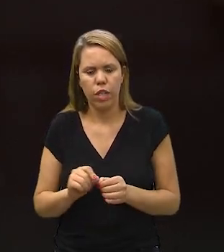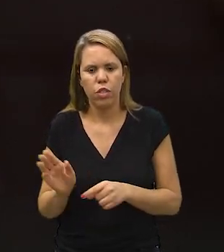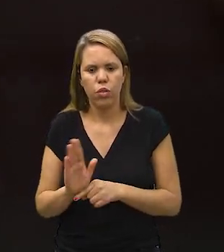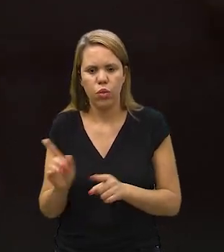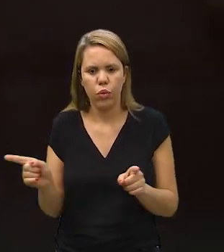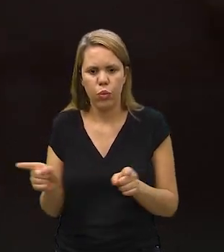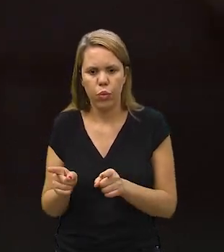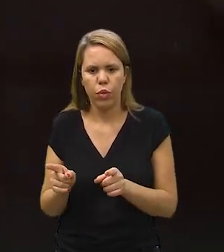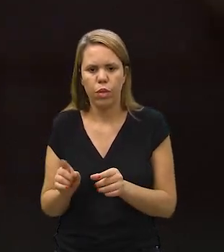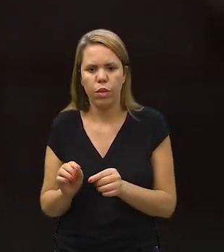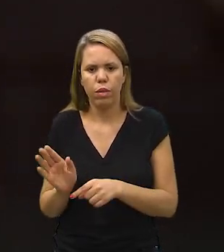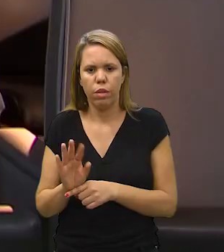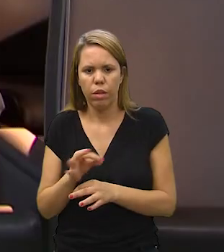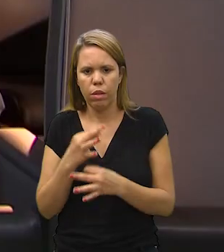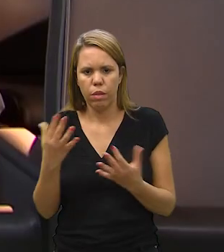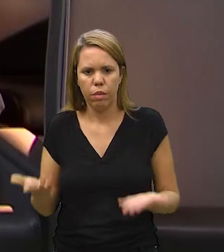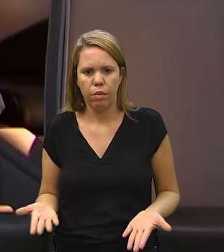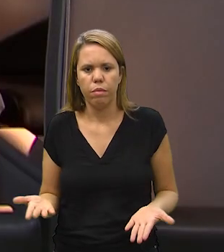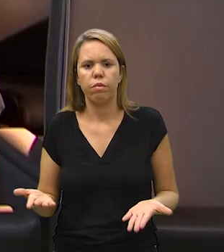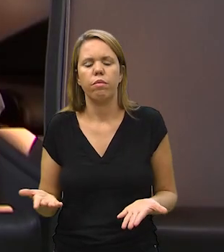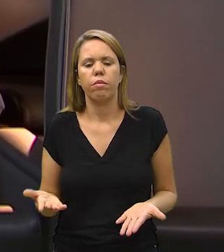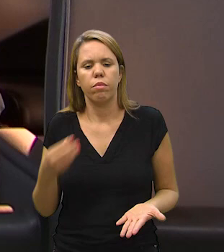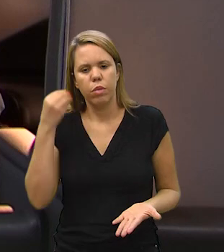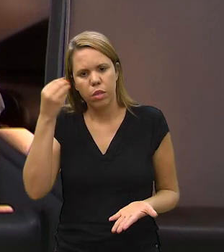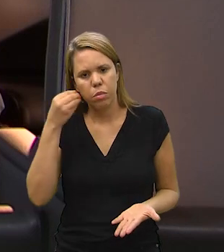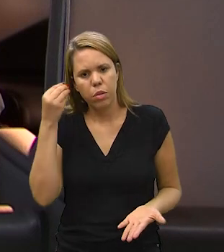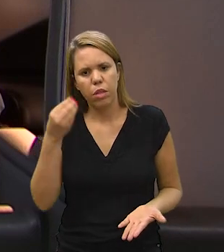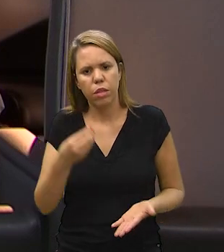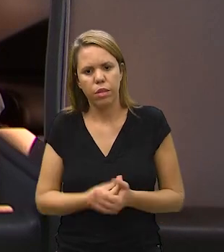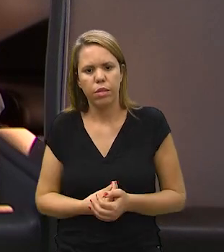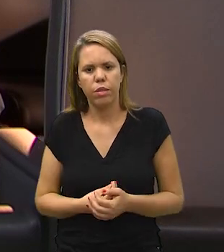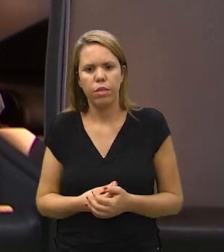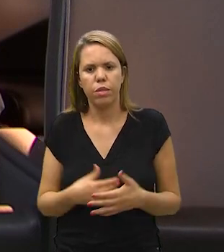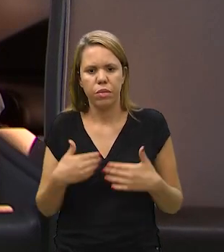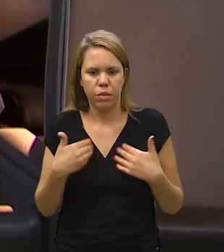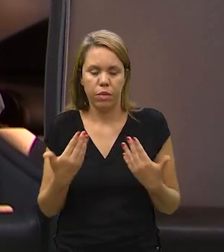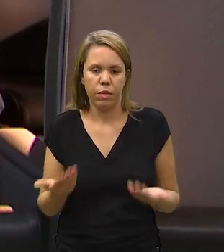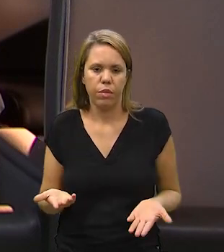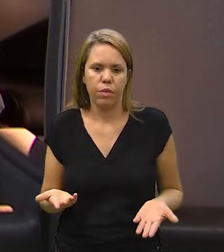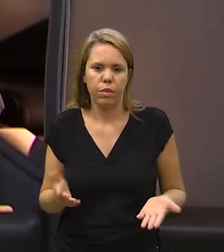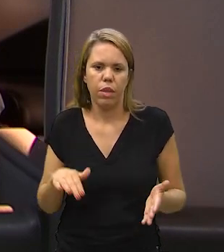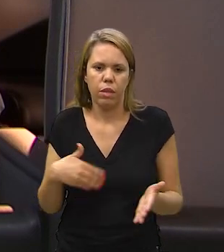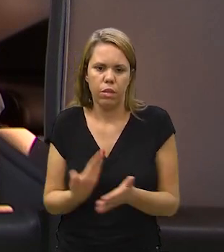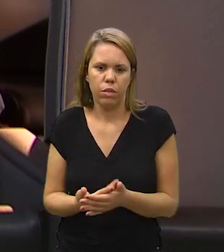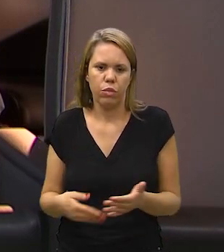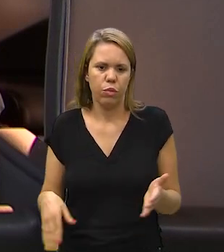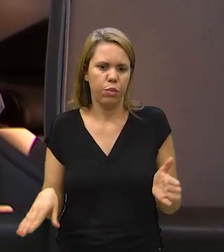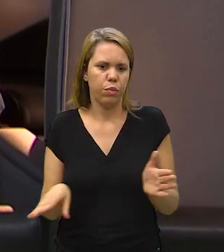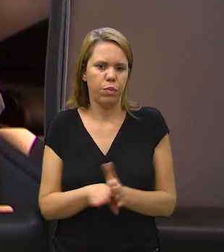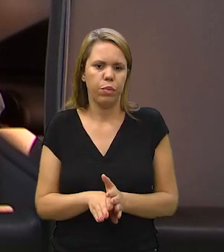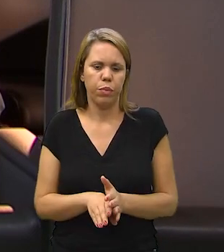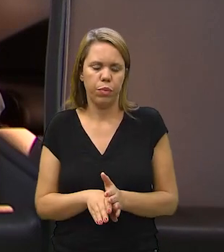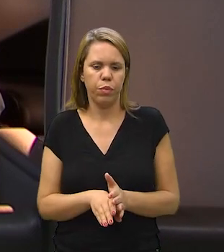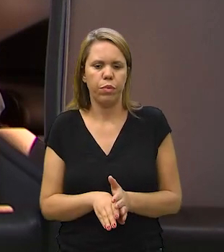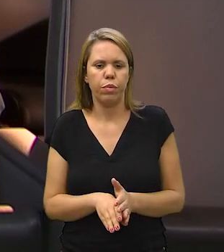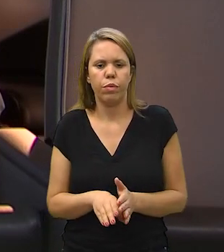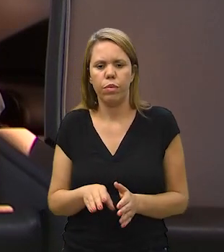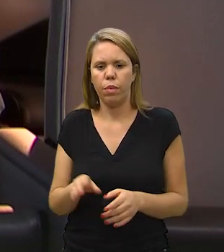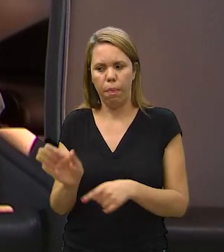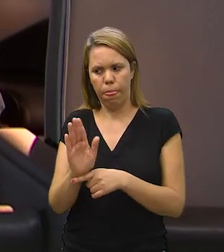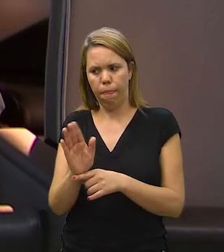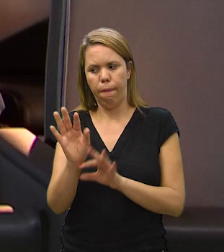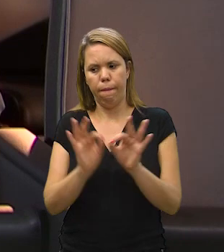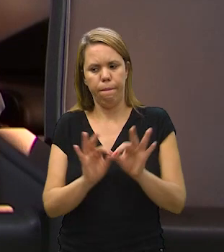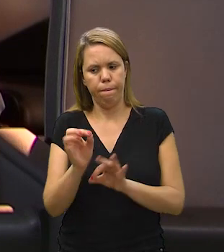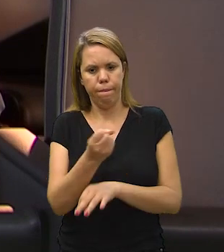curta. E foi uma experiência divertida, mas... Até chegar nas